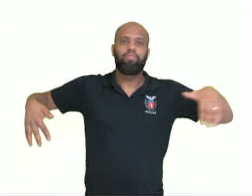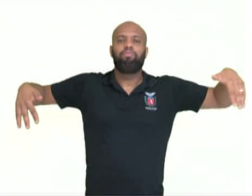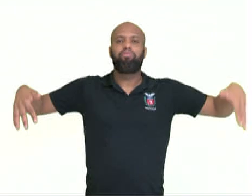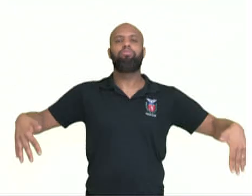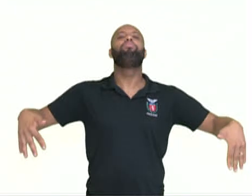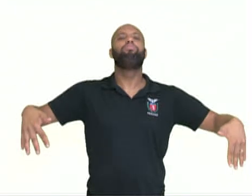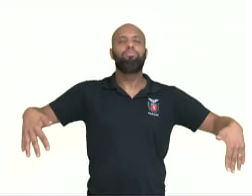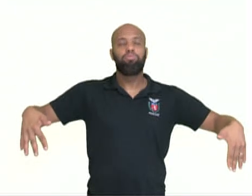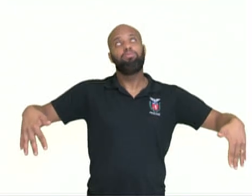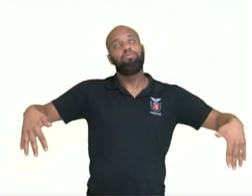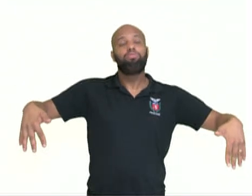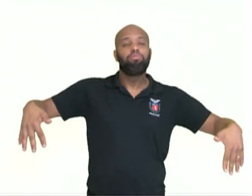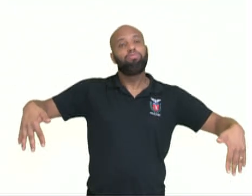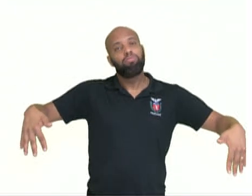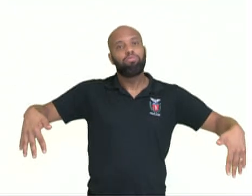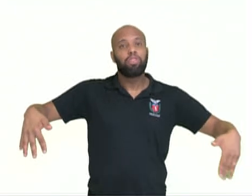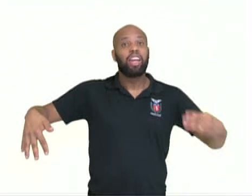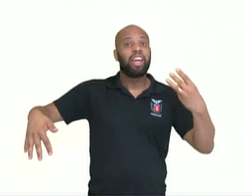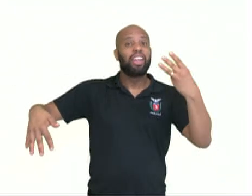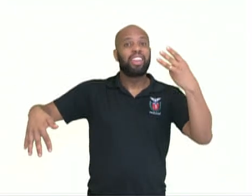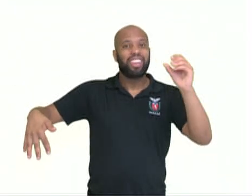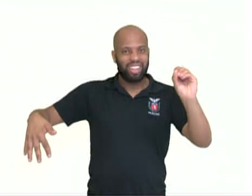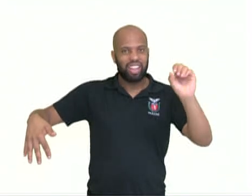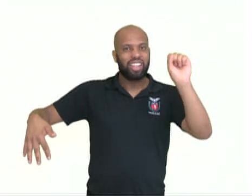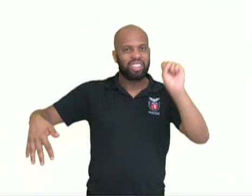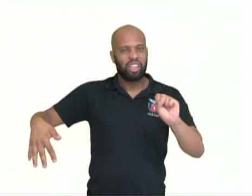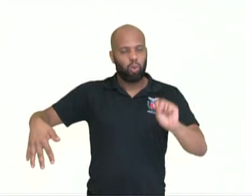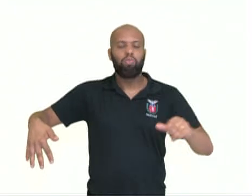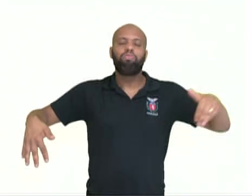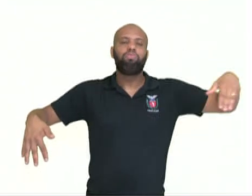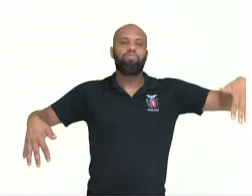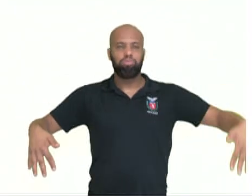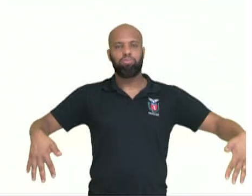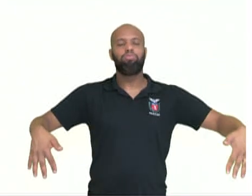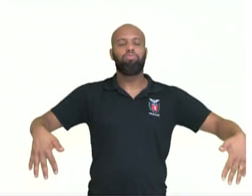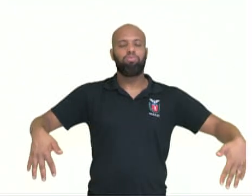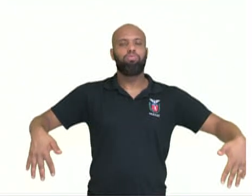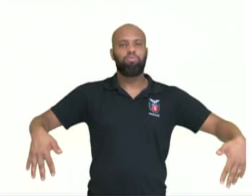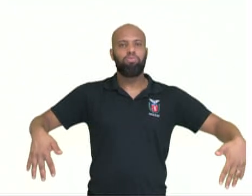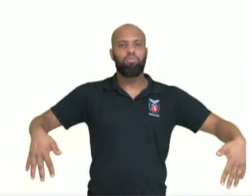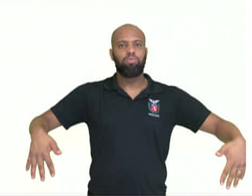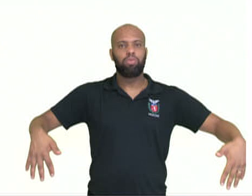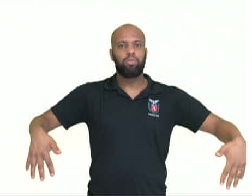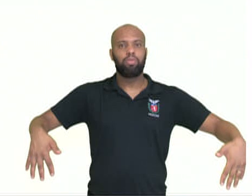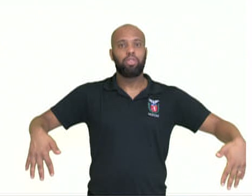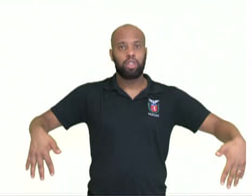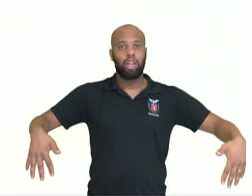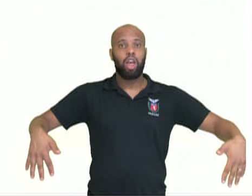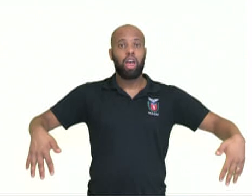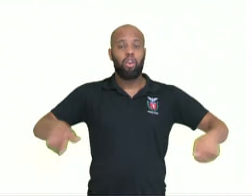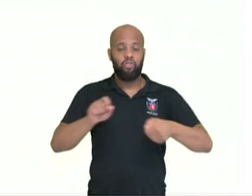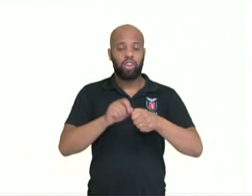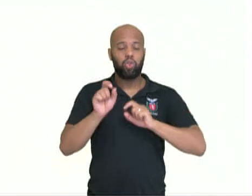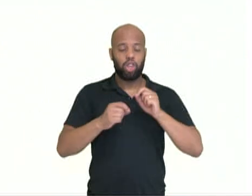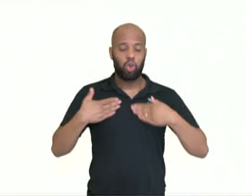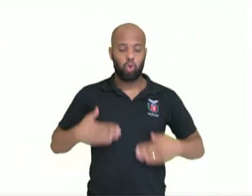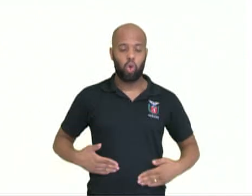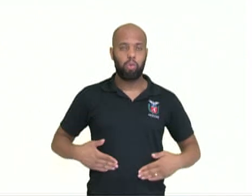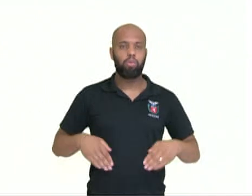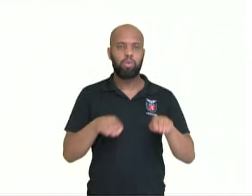água quente e deixe lá por 30 segundos, ok? Espera até o seu organismo se